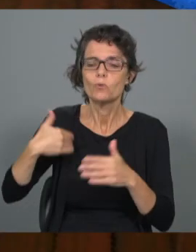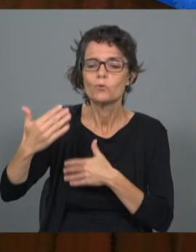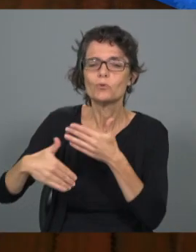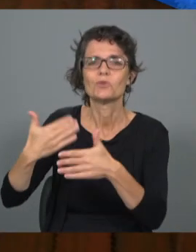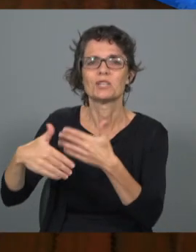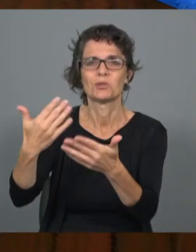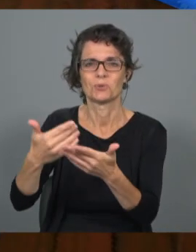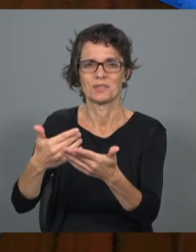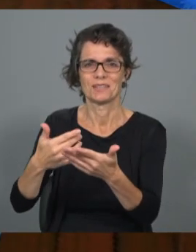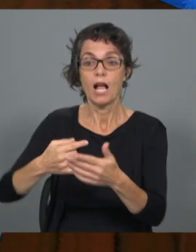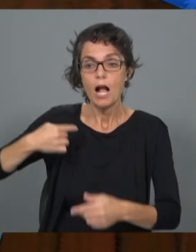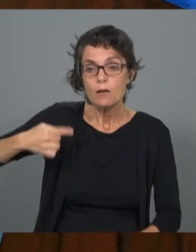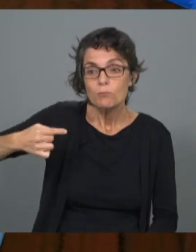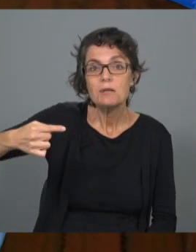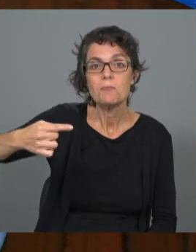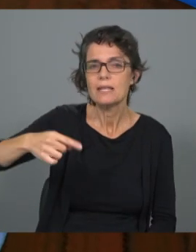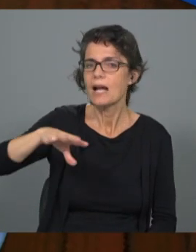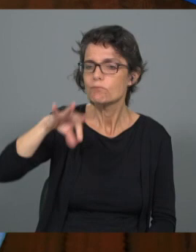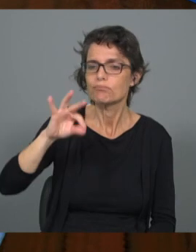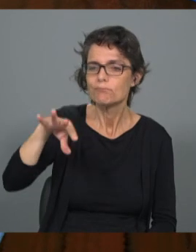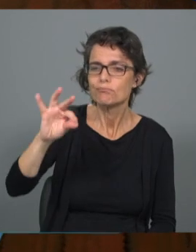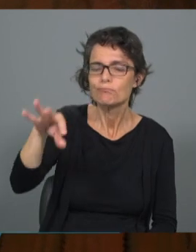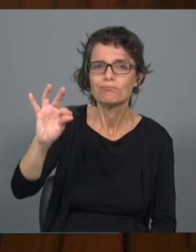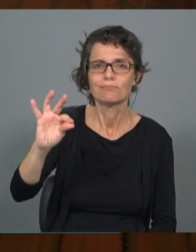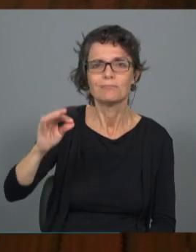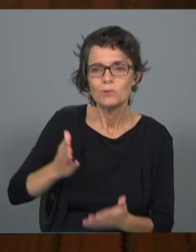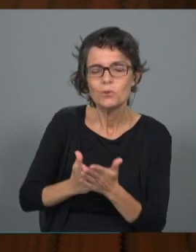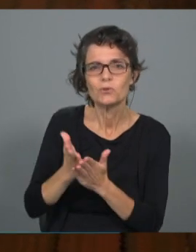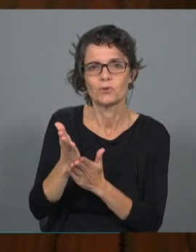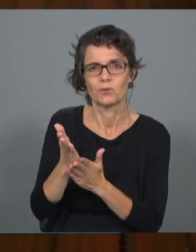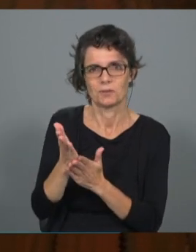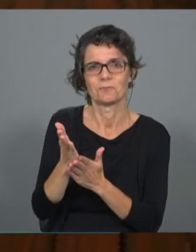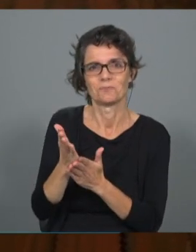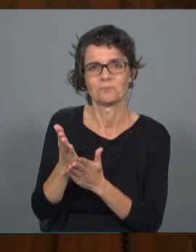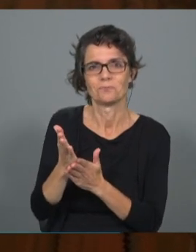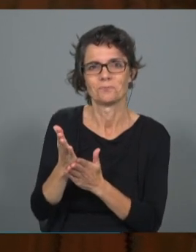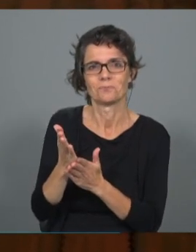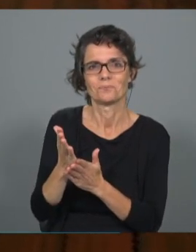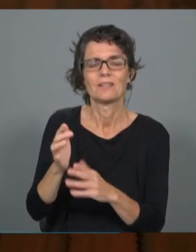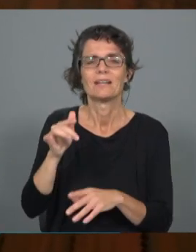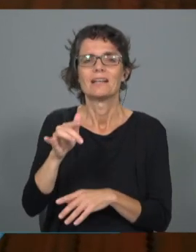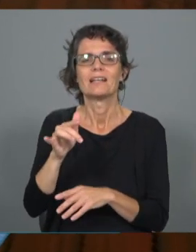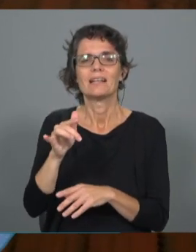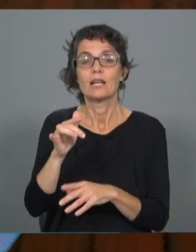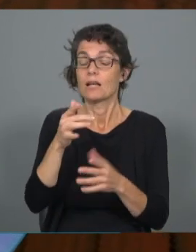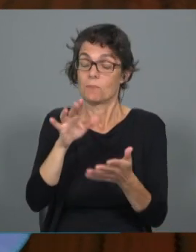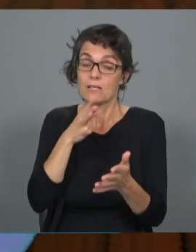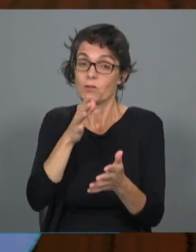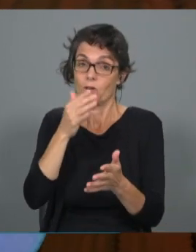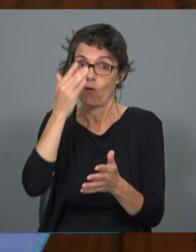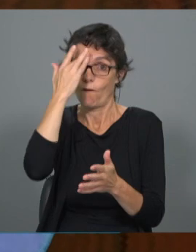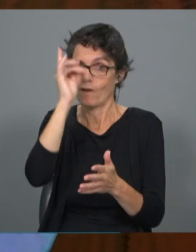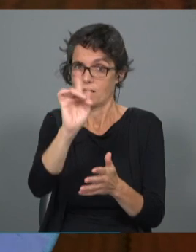a fazê-las dia após dia. E como disse, fácil não é fácil